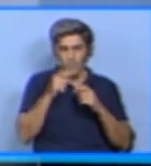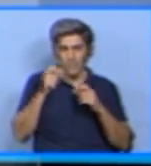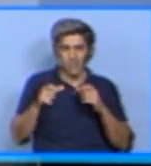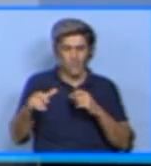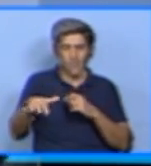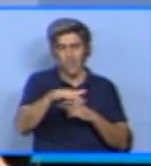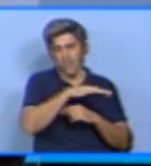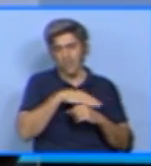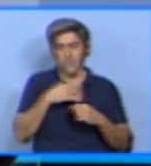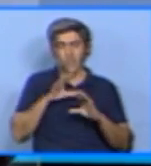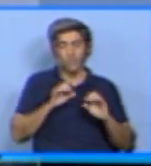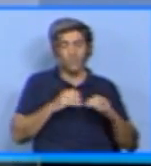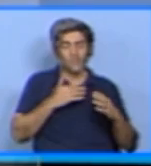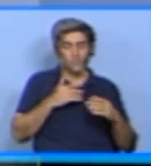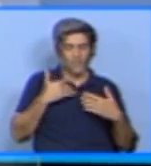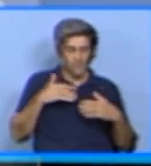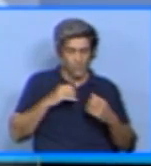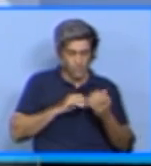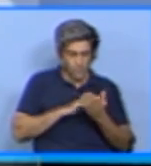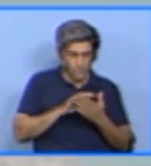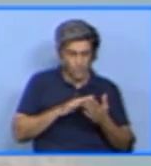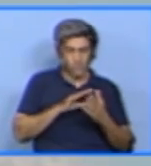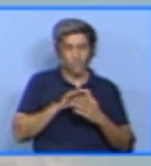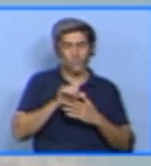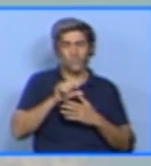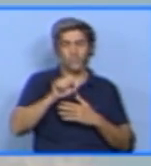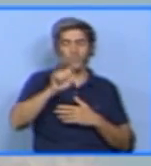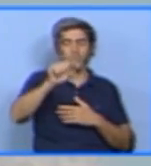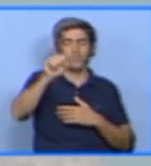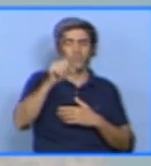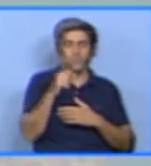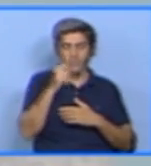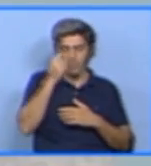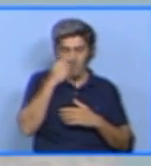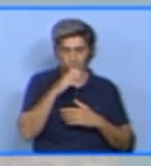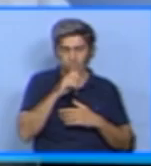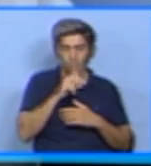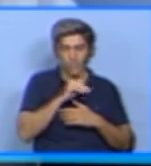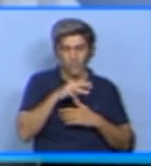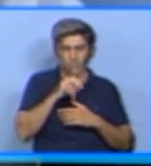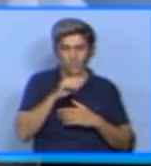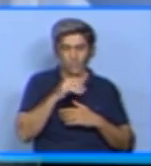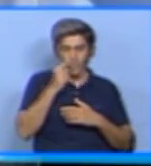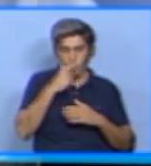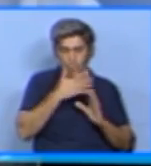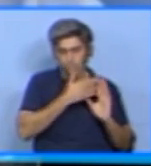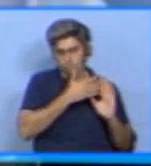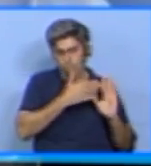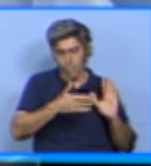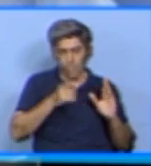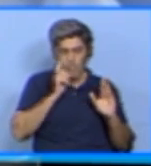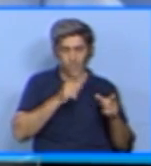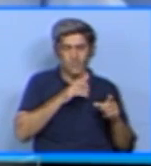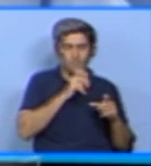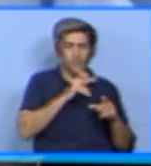ponto de partida é caótico. Para chegar ao cosmos vai toda uma história da humanidade. Não é? Mas à partida partimos do caos.